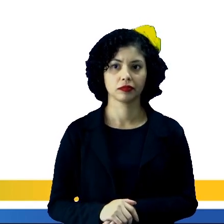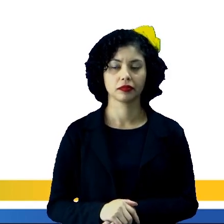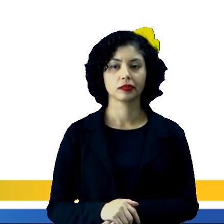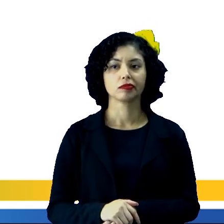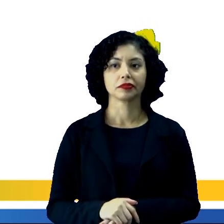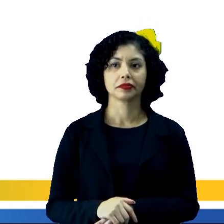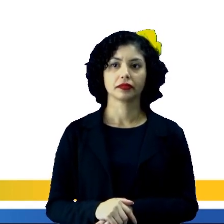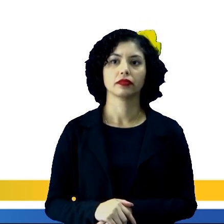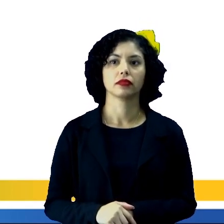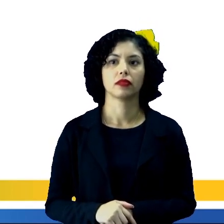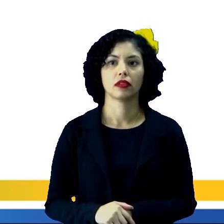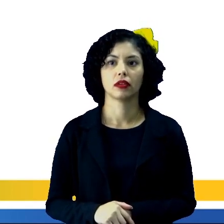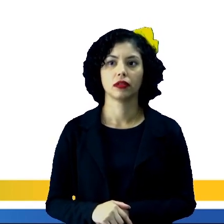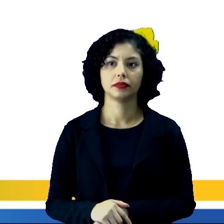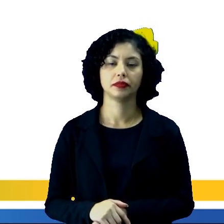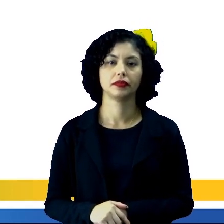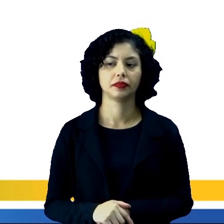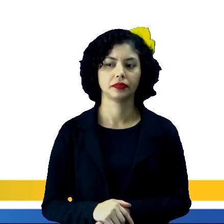de.